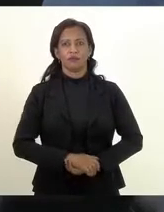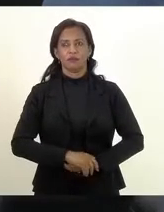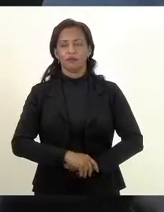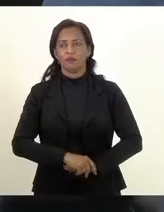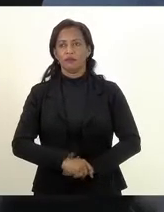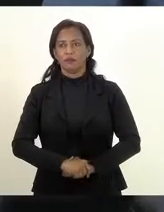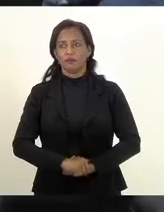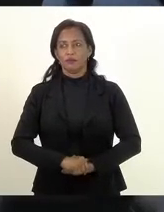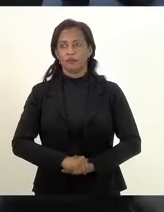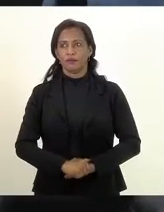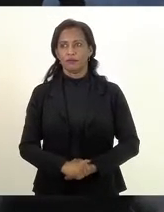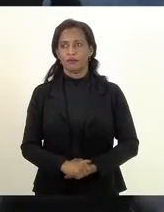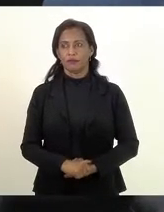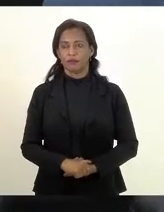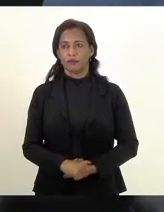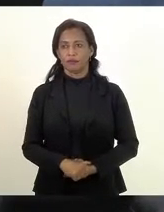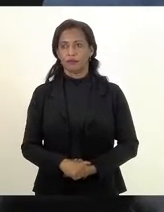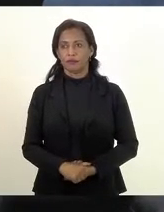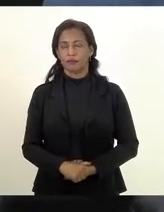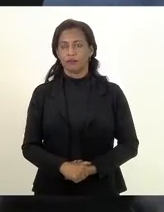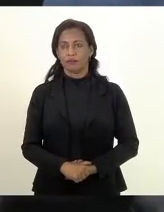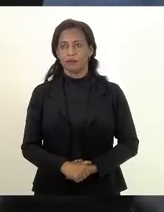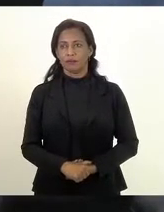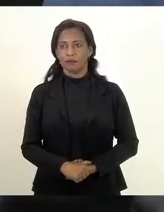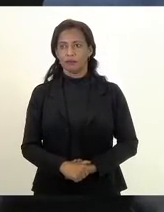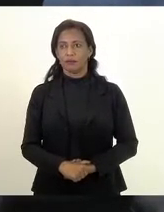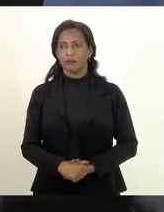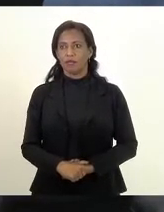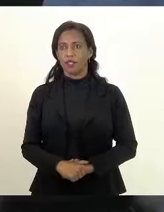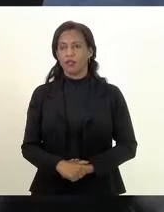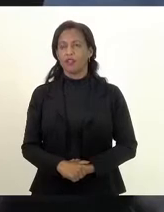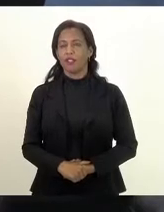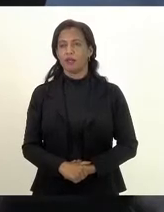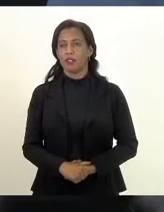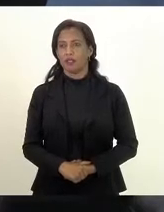Tudo bem, meu irmão? Comandante das Forças Revolucionárias.